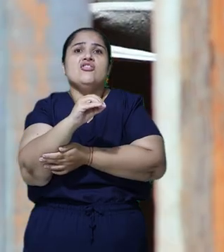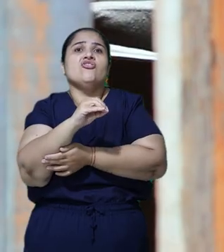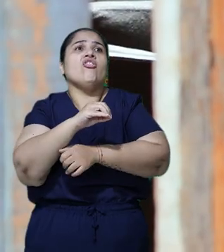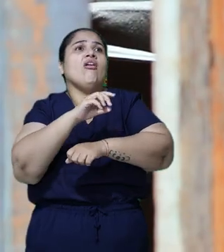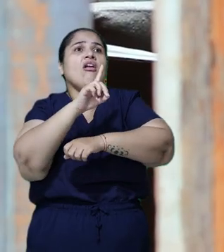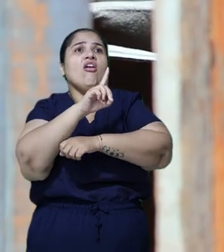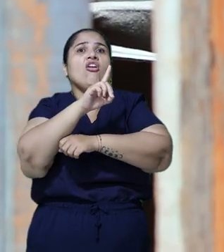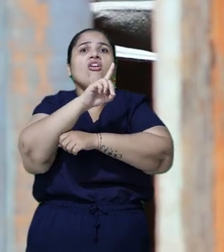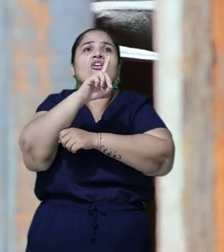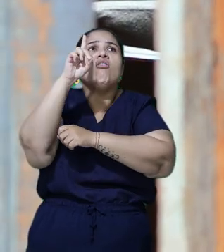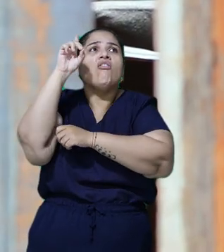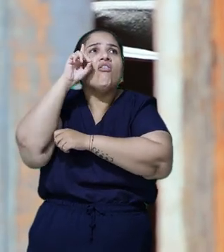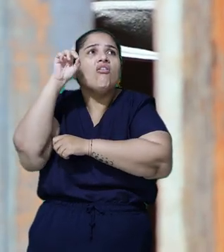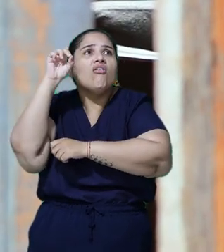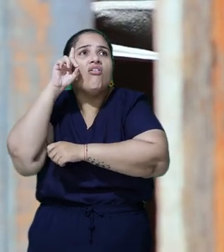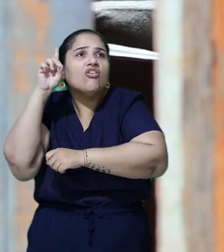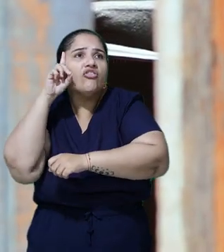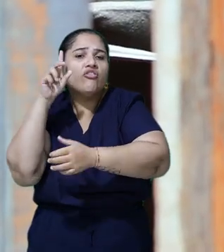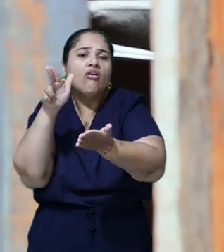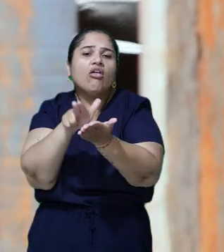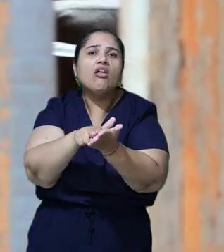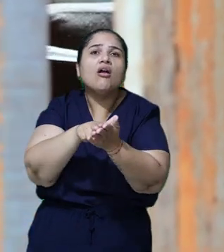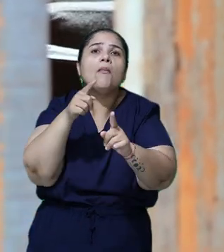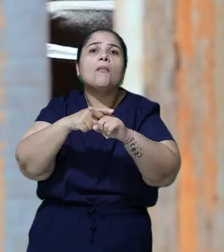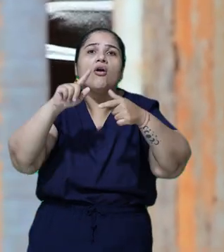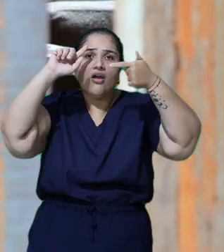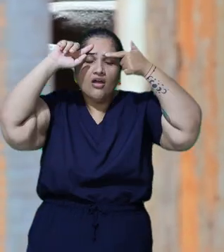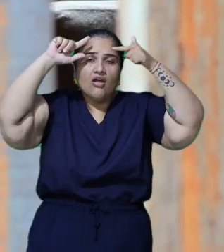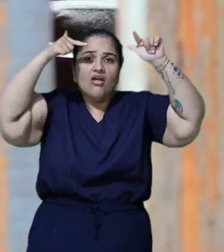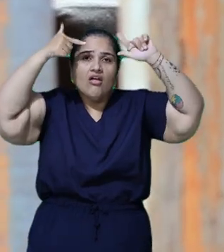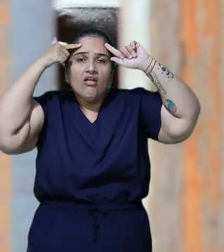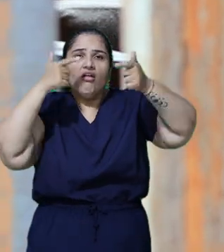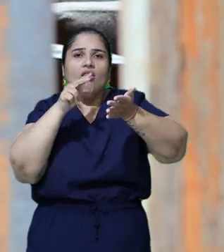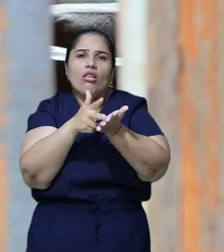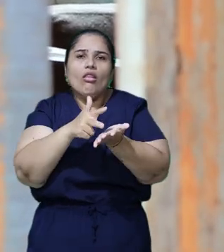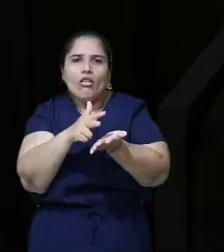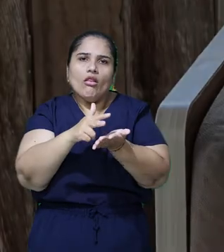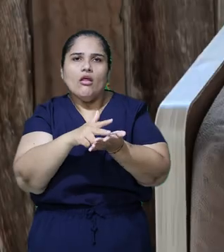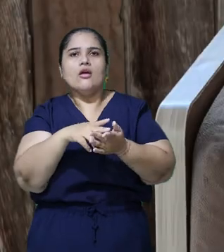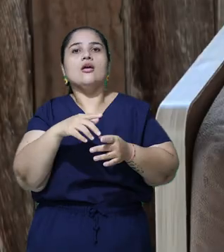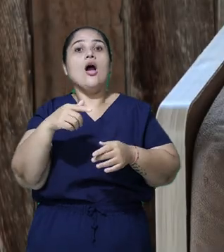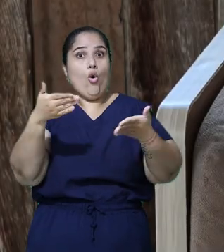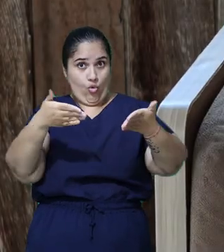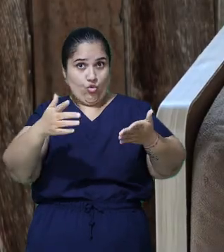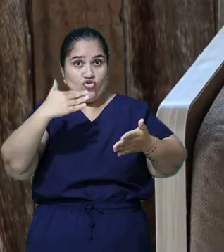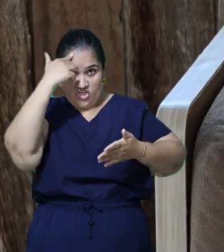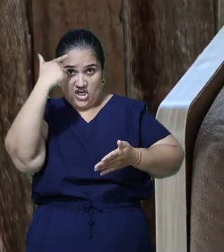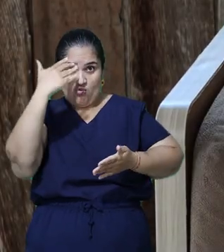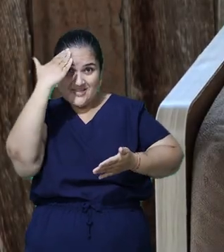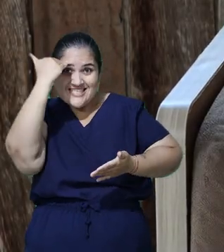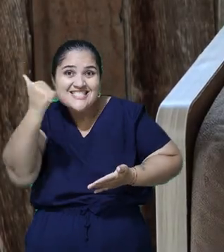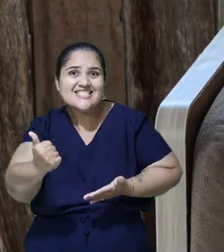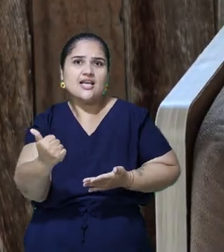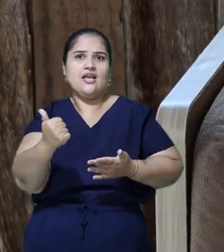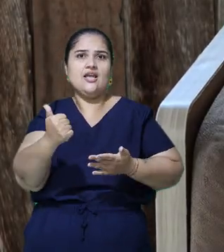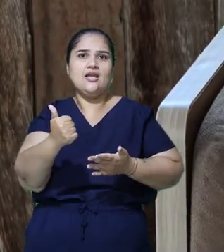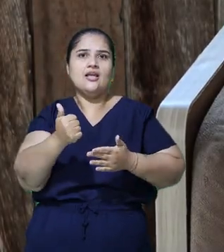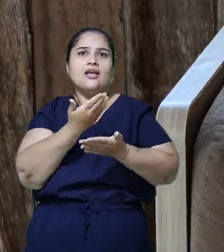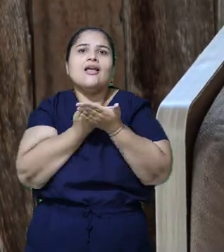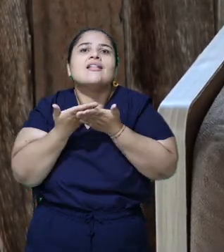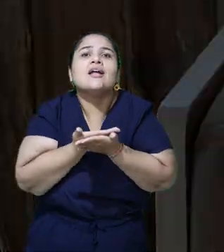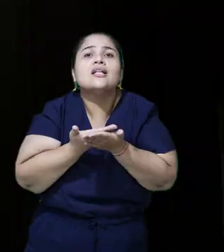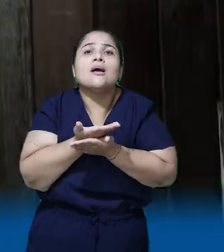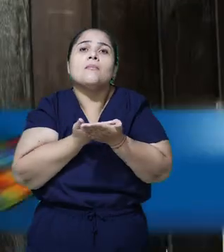de que tratamento cedo muda a vida da pessoa. Ninguém escolhe ter um